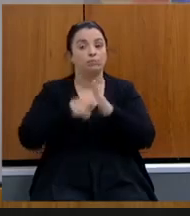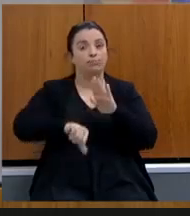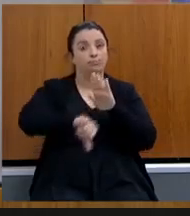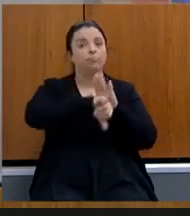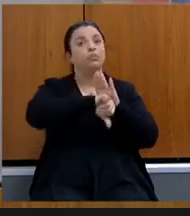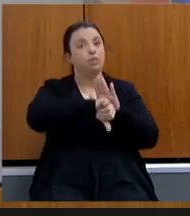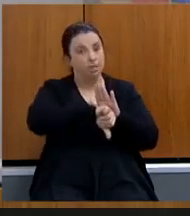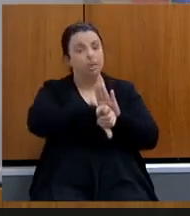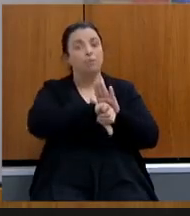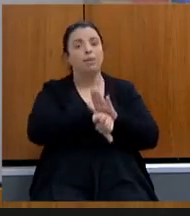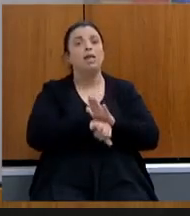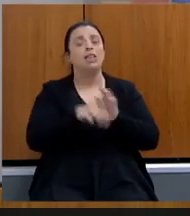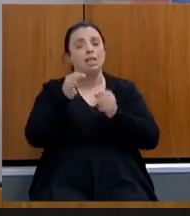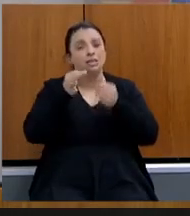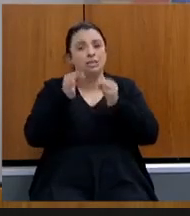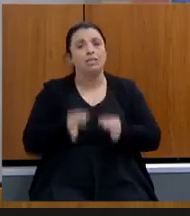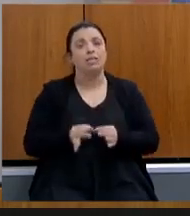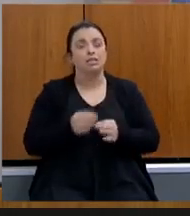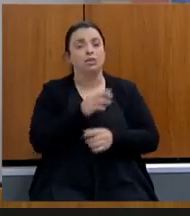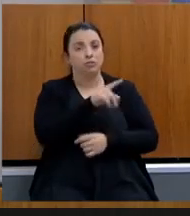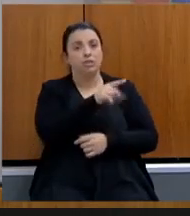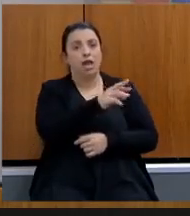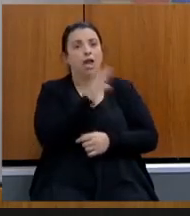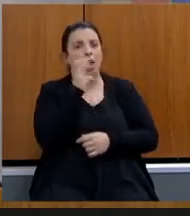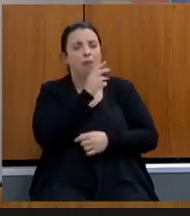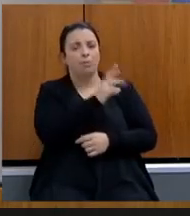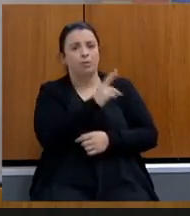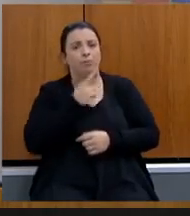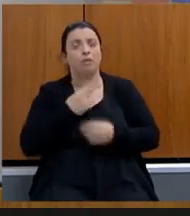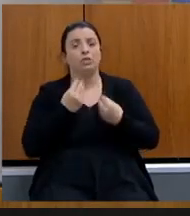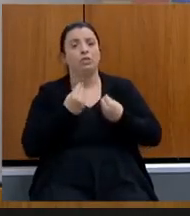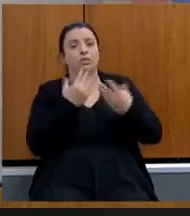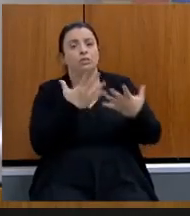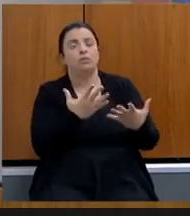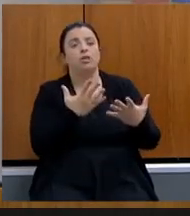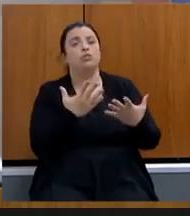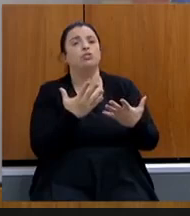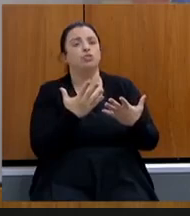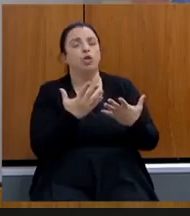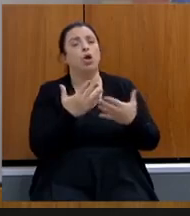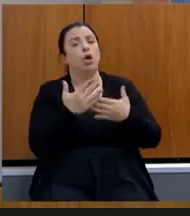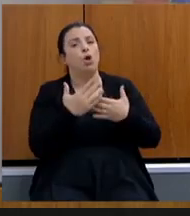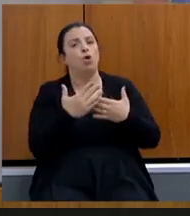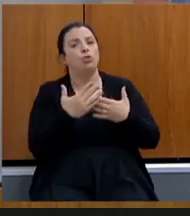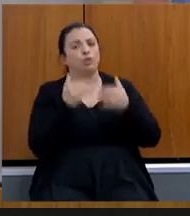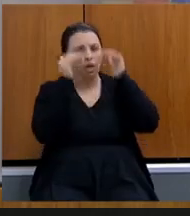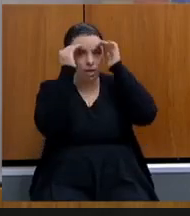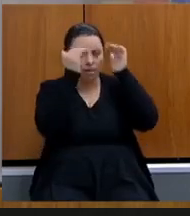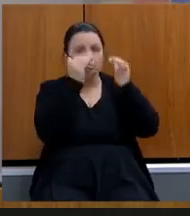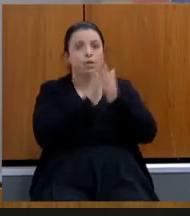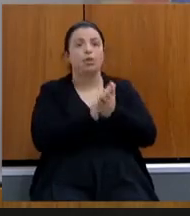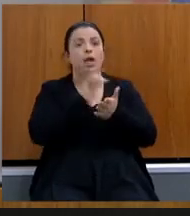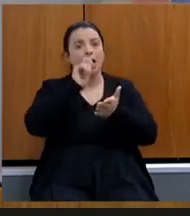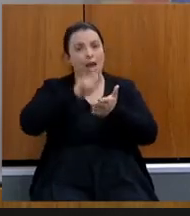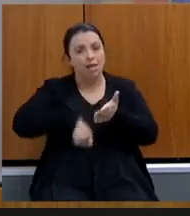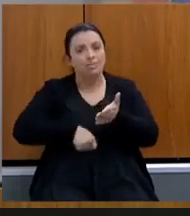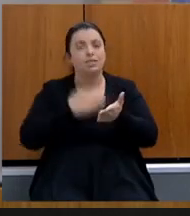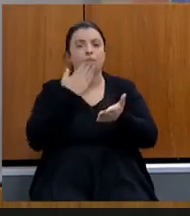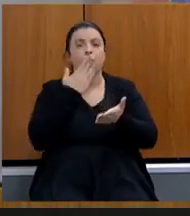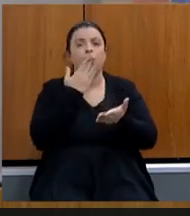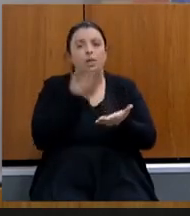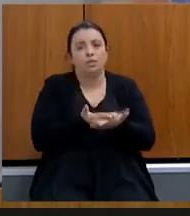breve positiva resposta reiteramos votos de elevada estima e consideração assinar um requerimento a